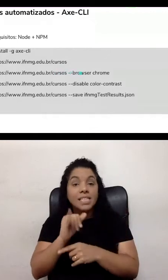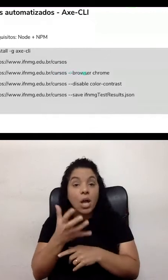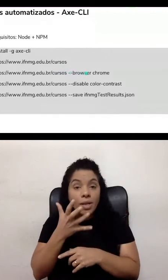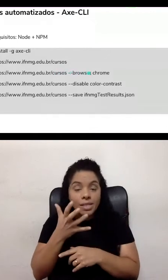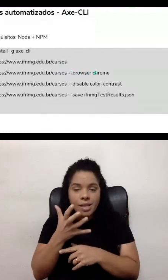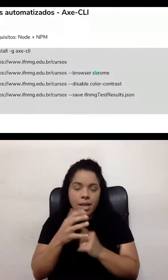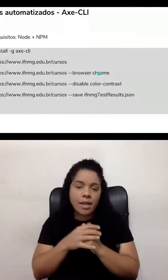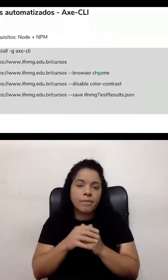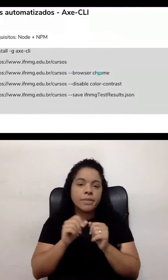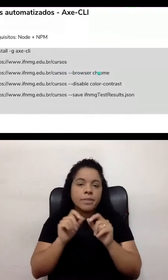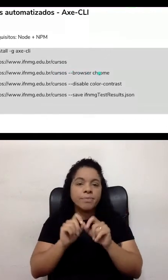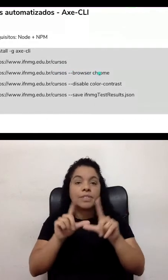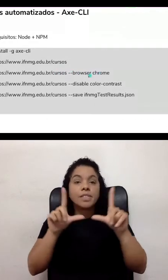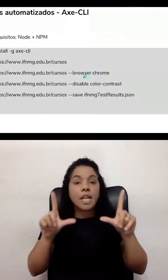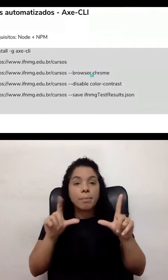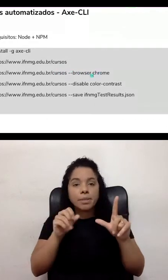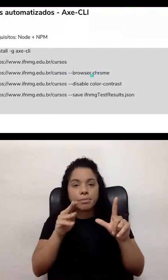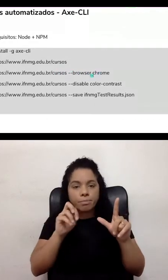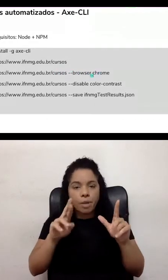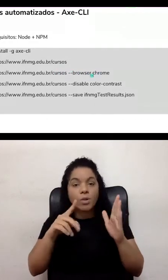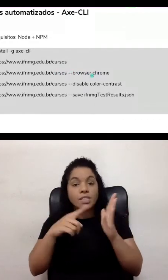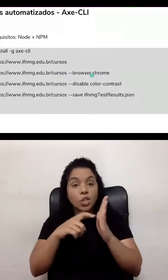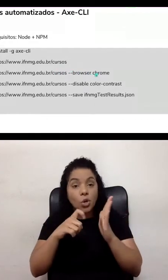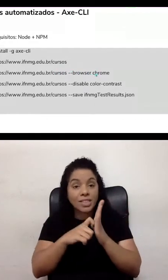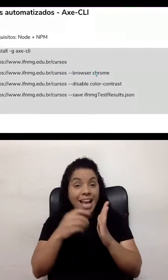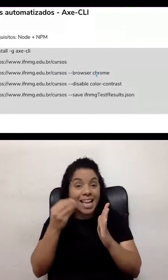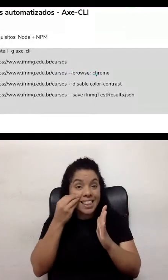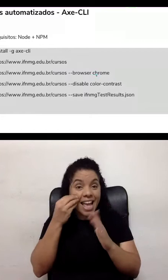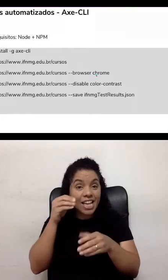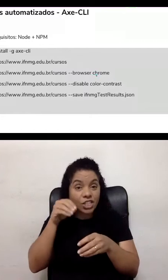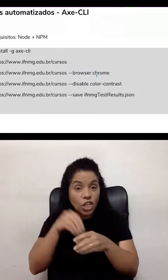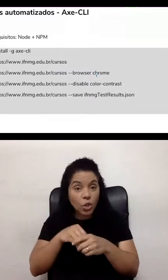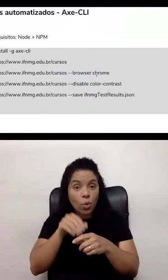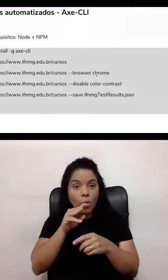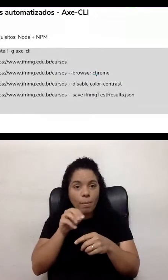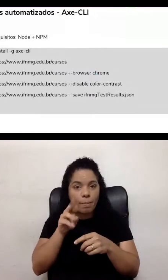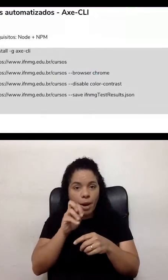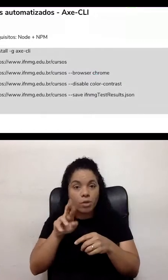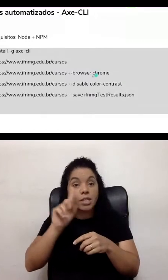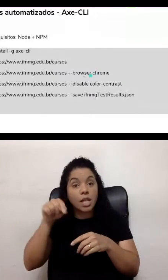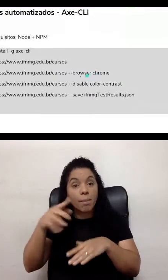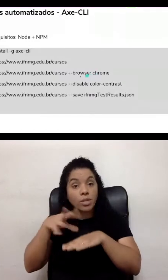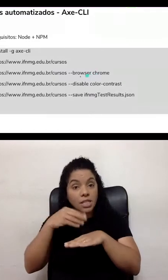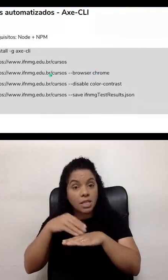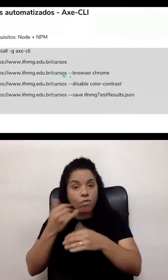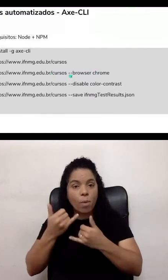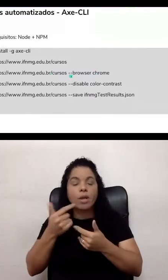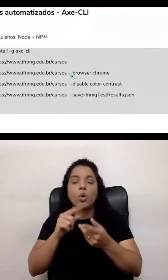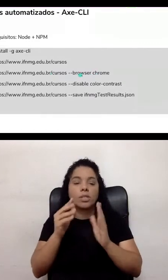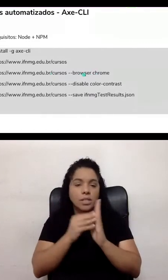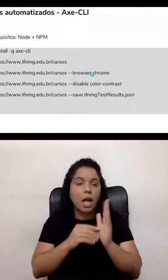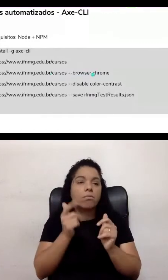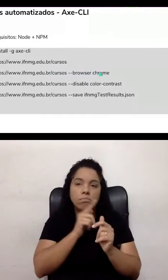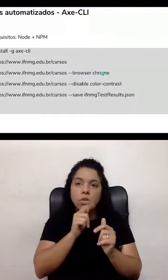quisesse fazer ele abrir o browser e rodar os testes ali no browser e depois me dar as informações no terminal, eu também consigo. Basta eu